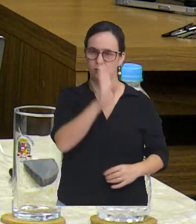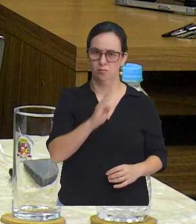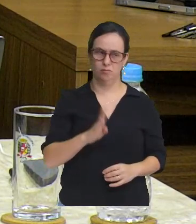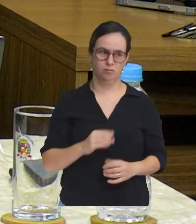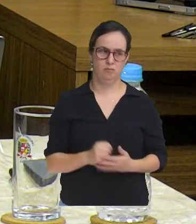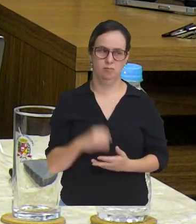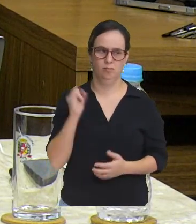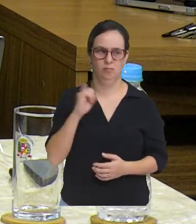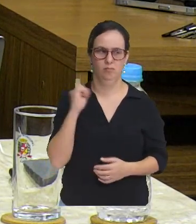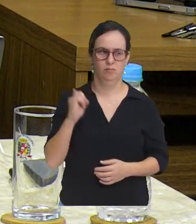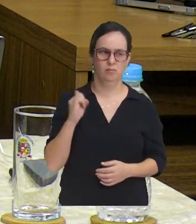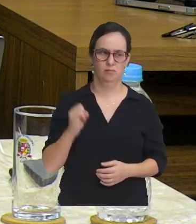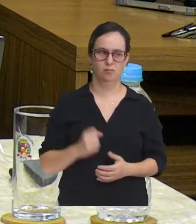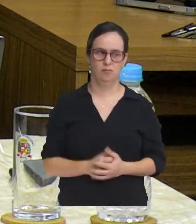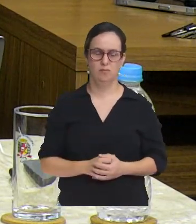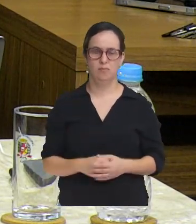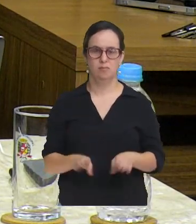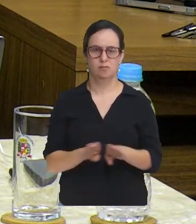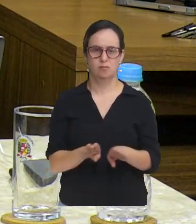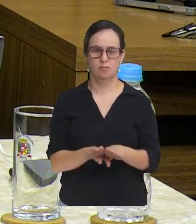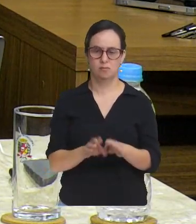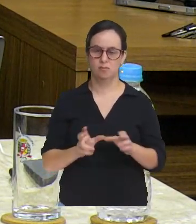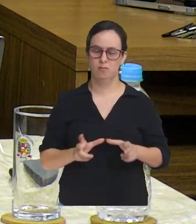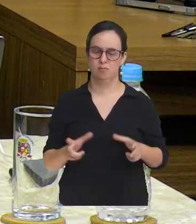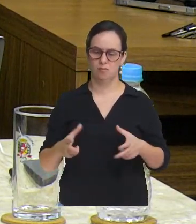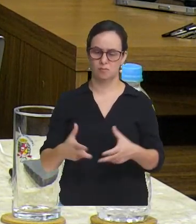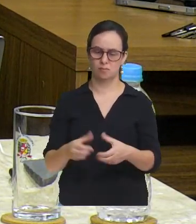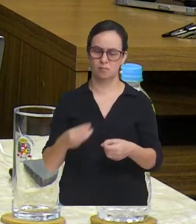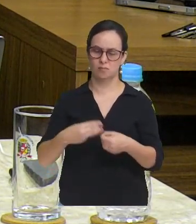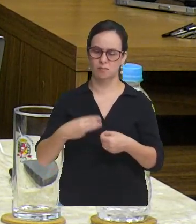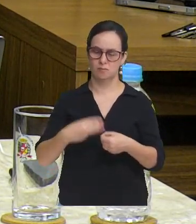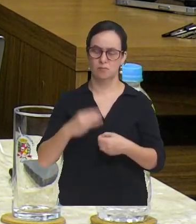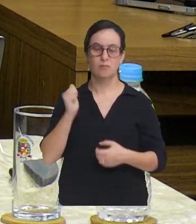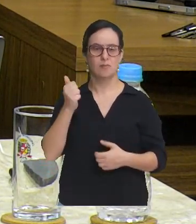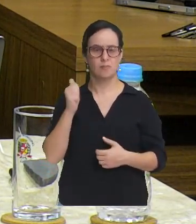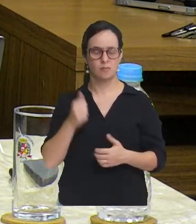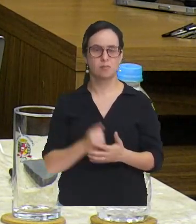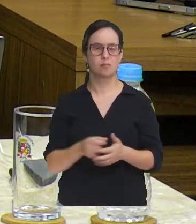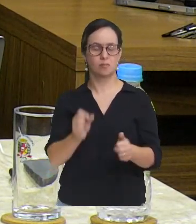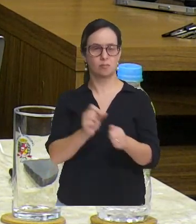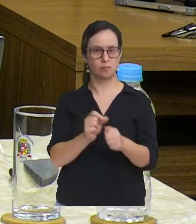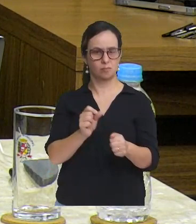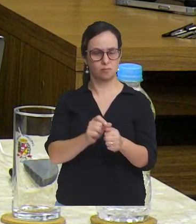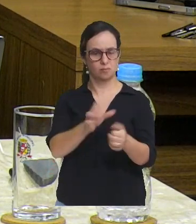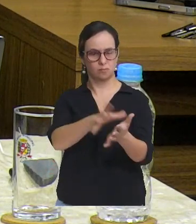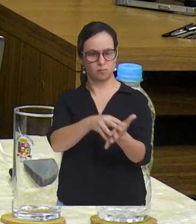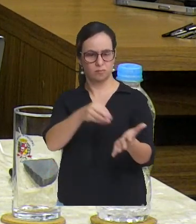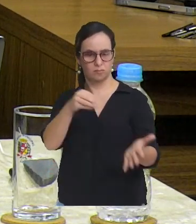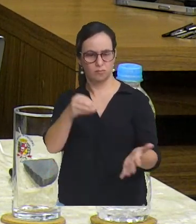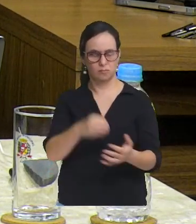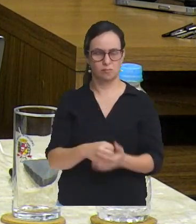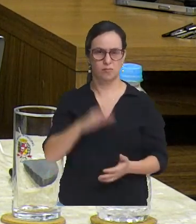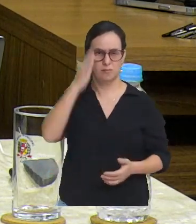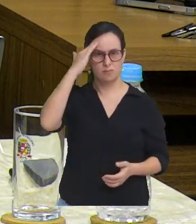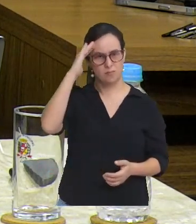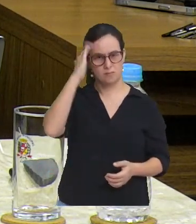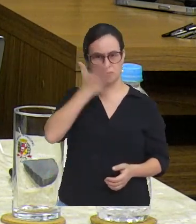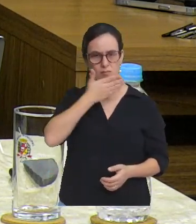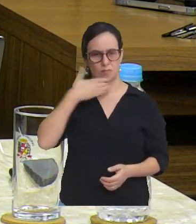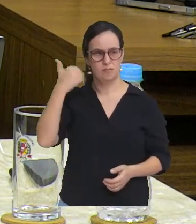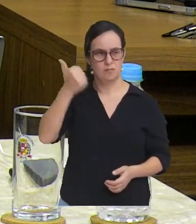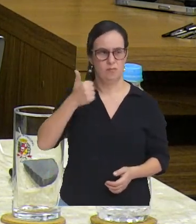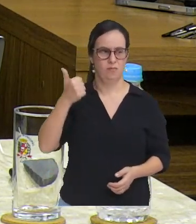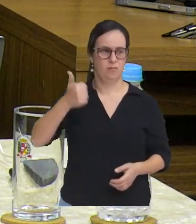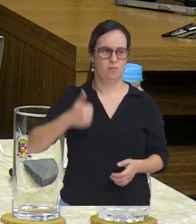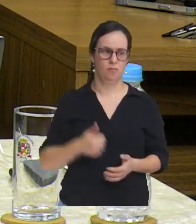aí acompanhar essa tendência, pensando no meio ambiente, pensando na economicidade. E nós estivemos,